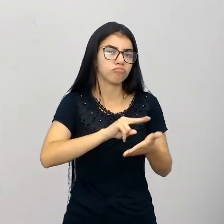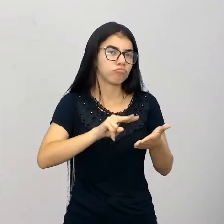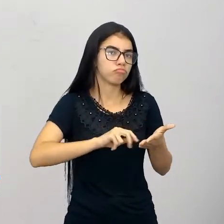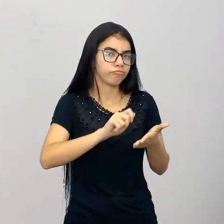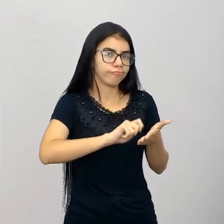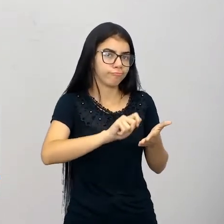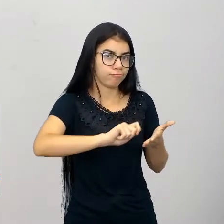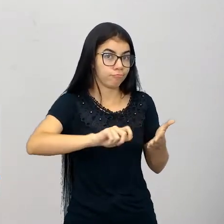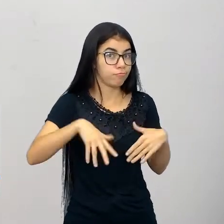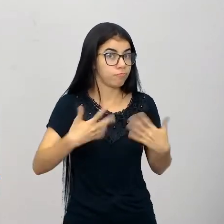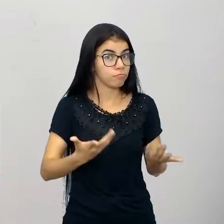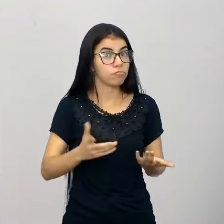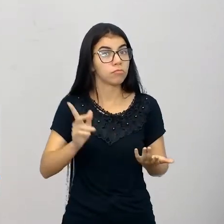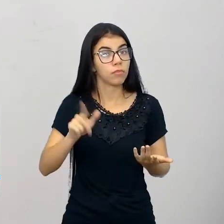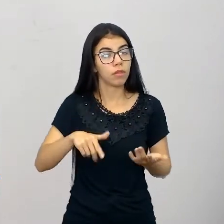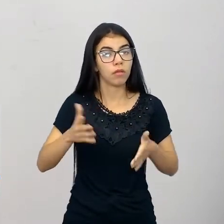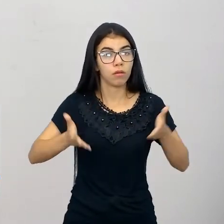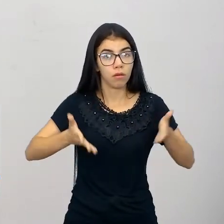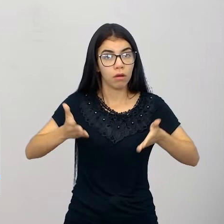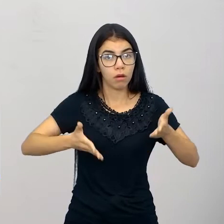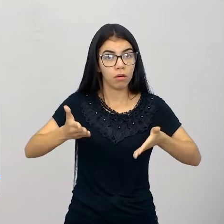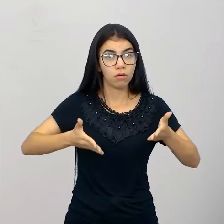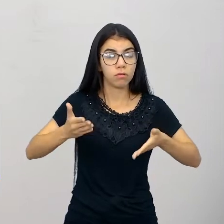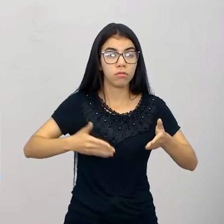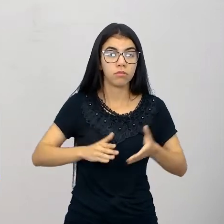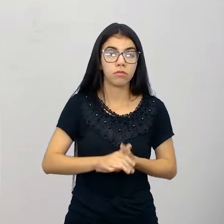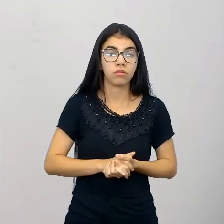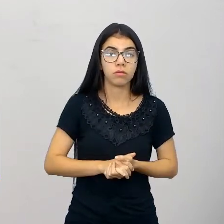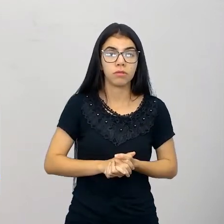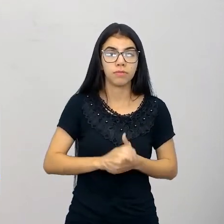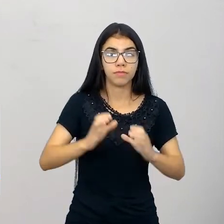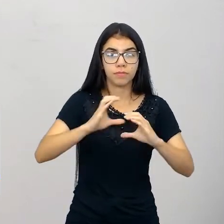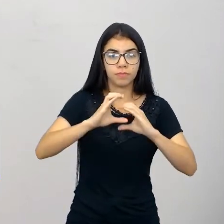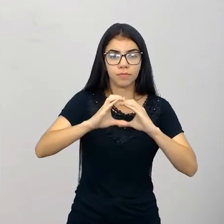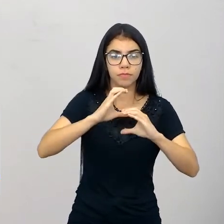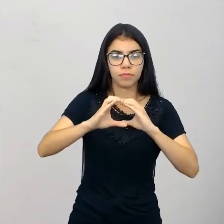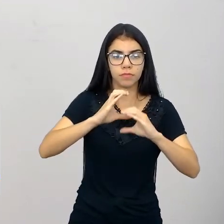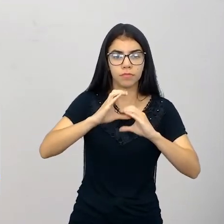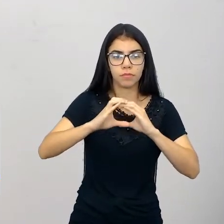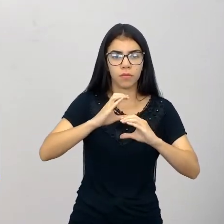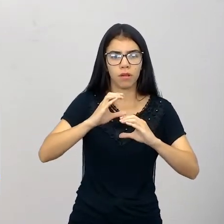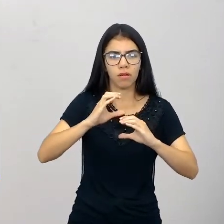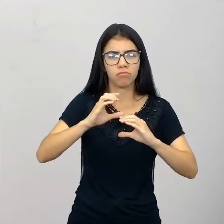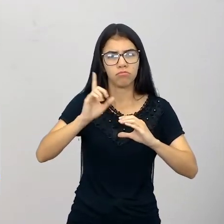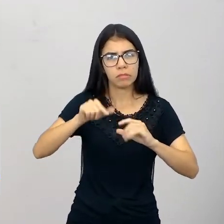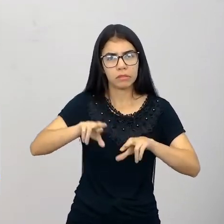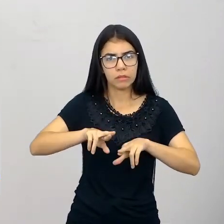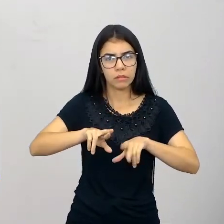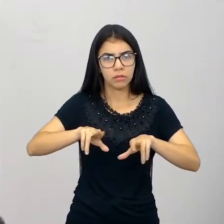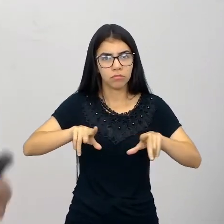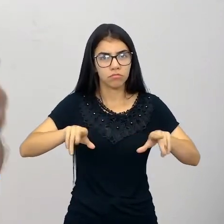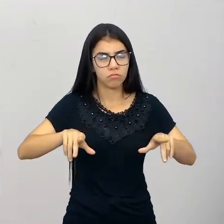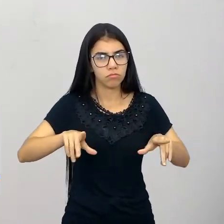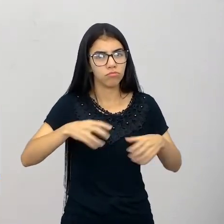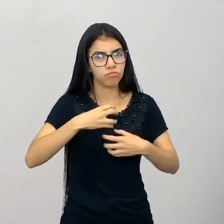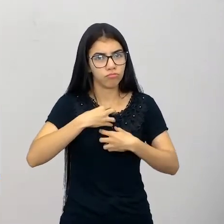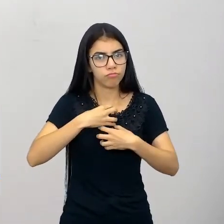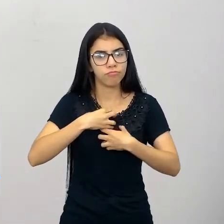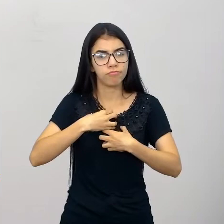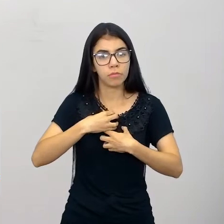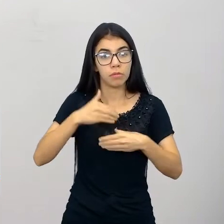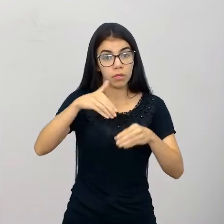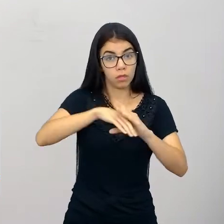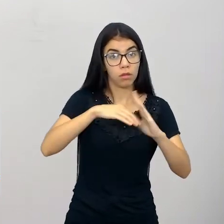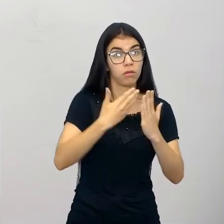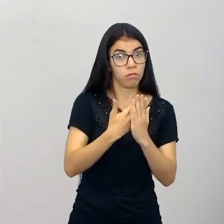escrever. Mas num mundo onde a comunicação é feita de diversas formas diferentes, essas diversas formas têm que estar dentro da